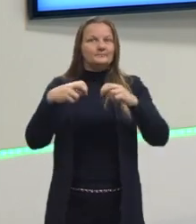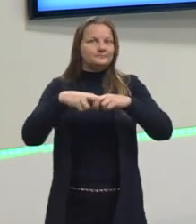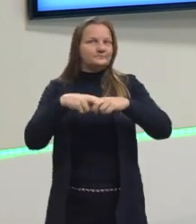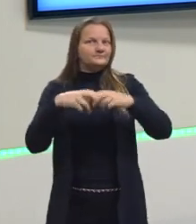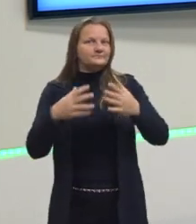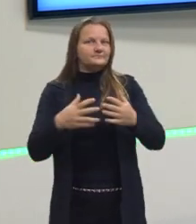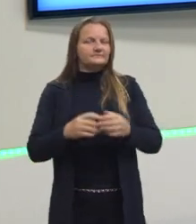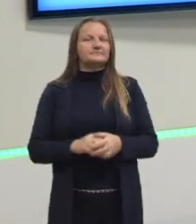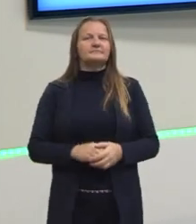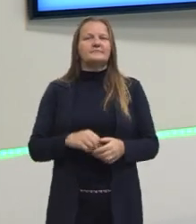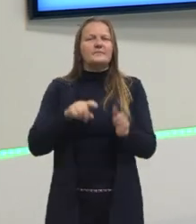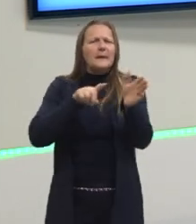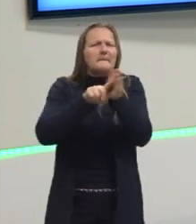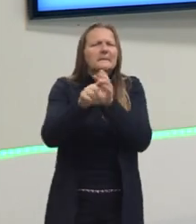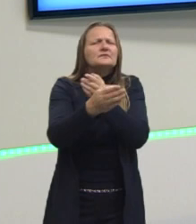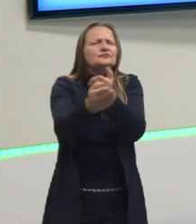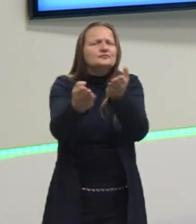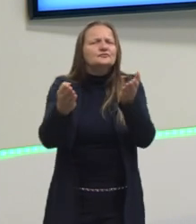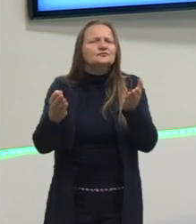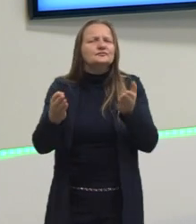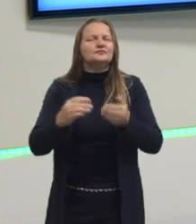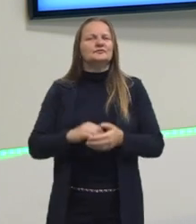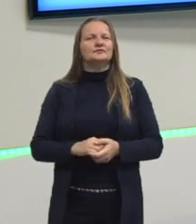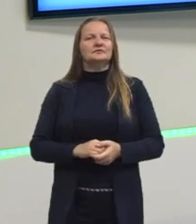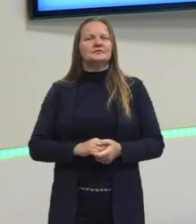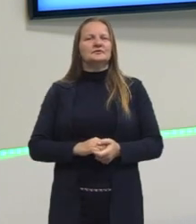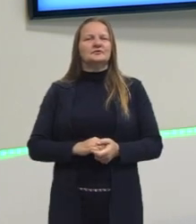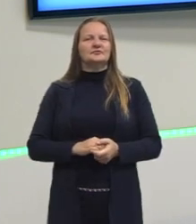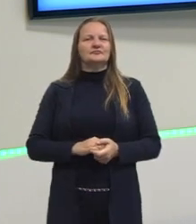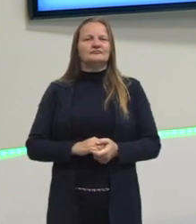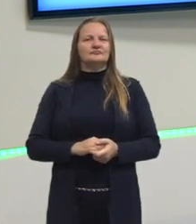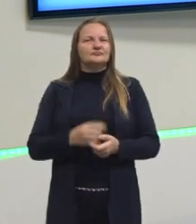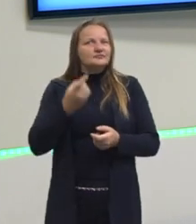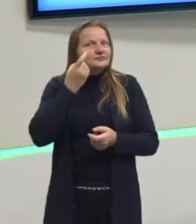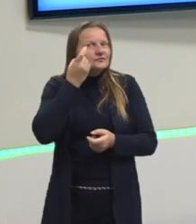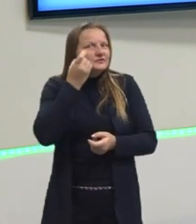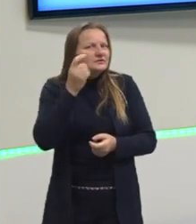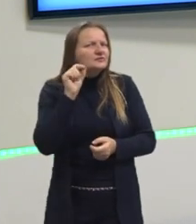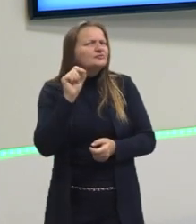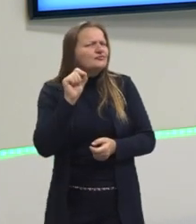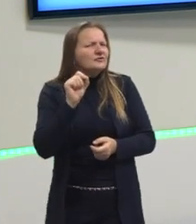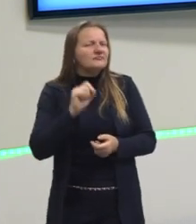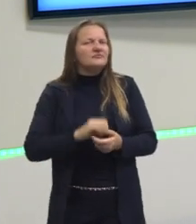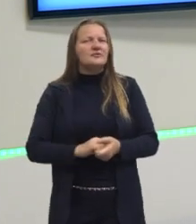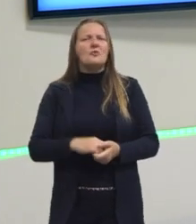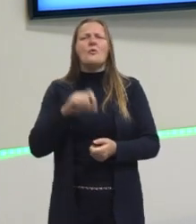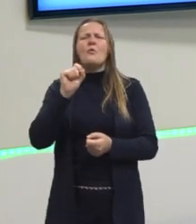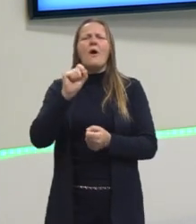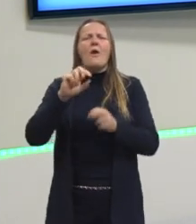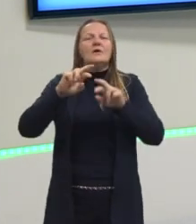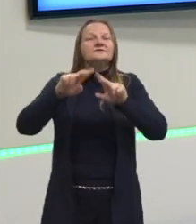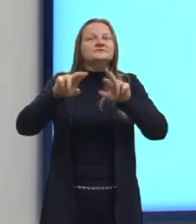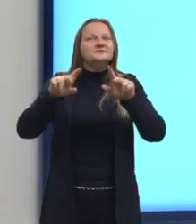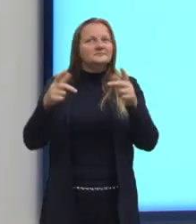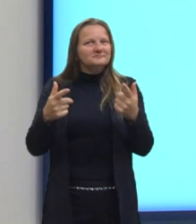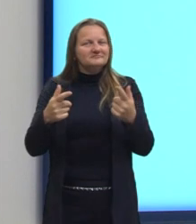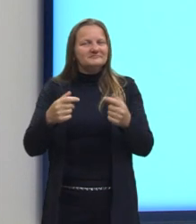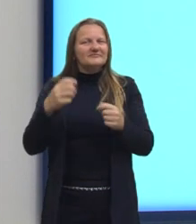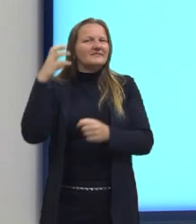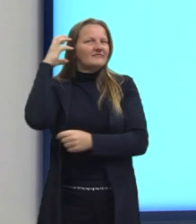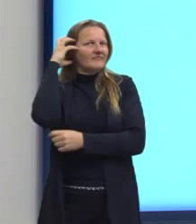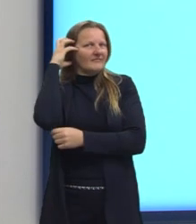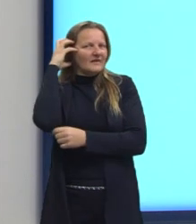a gente sempre faz né uma pergunta alguma questão que seja interessante para gente né então qual é a diferença das